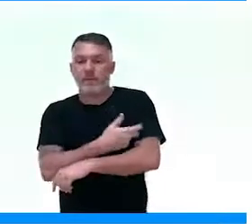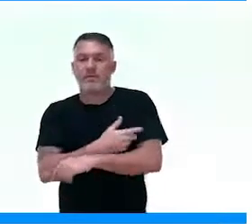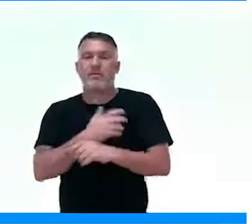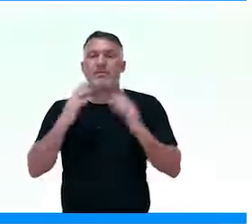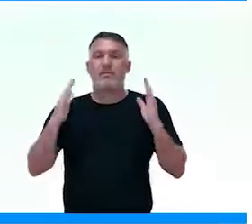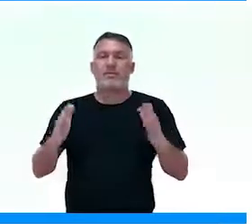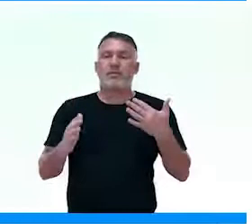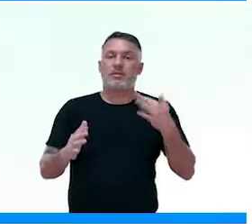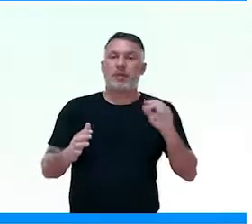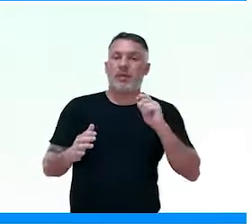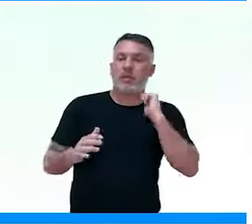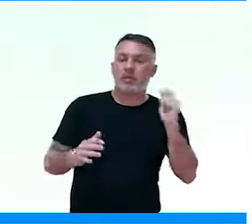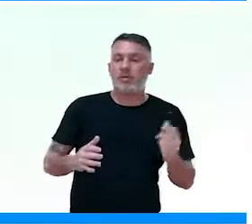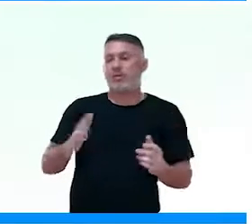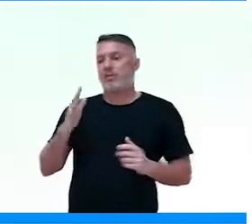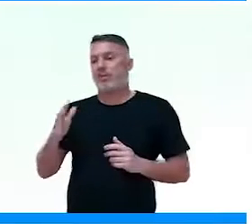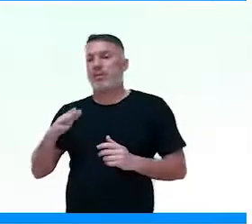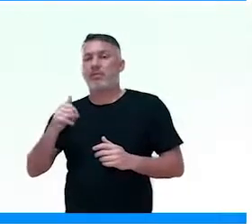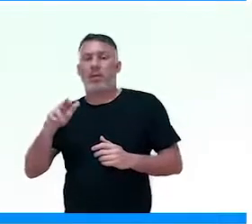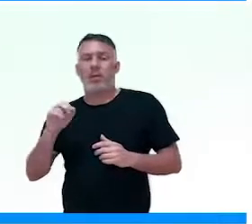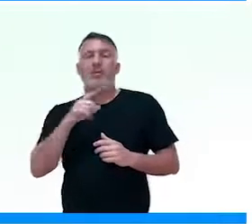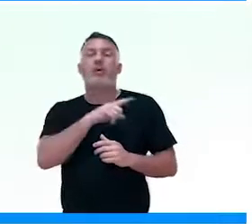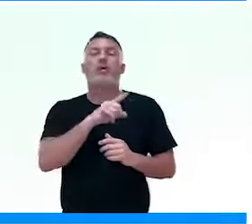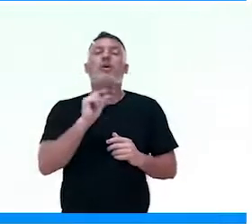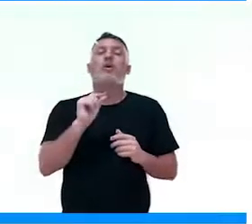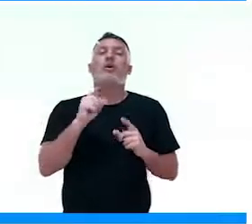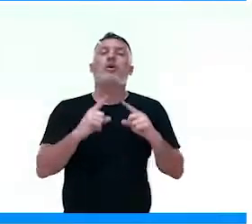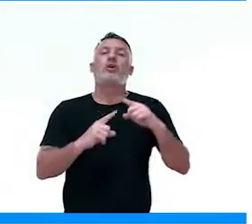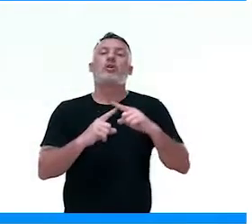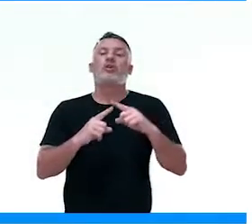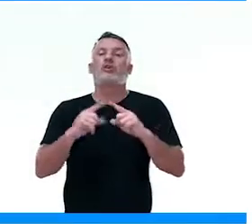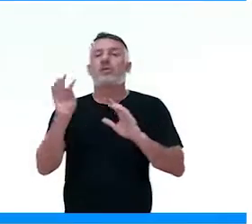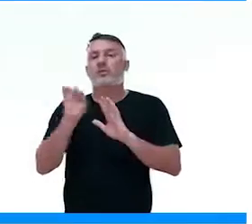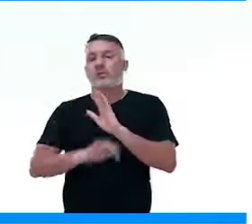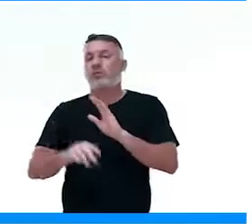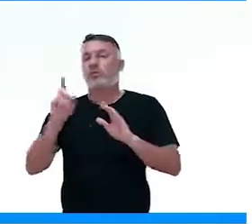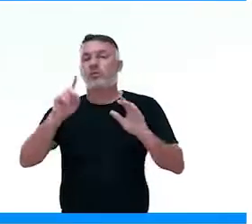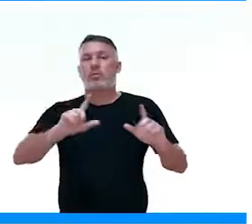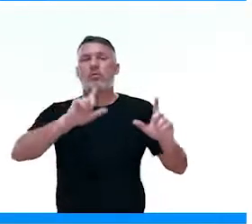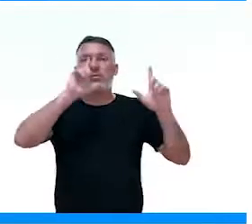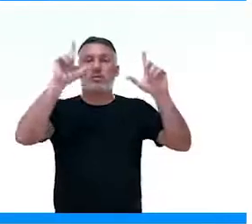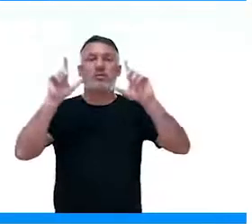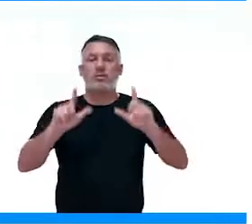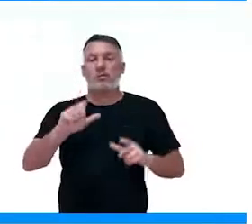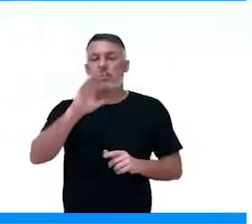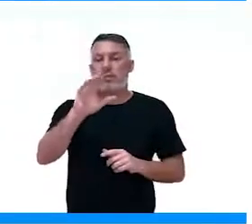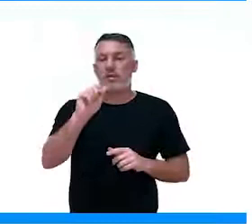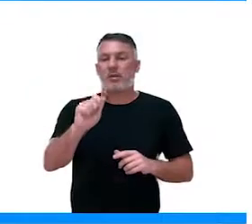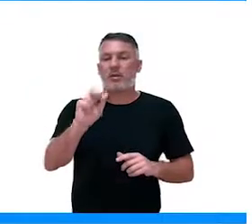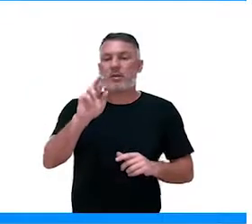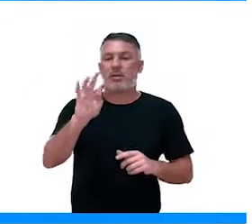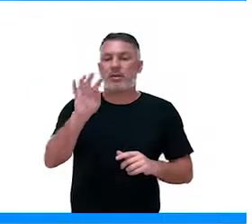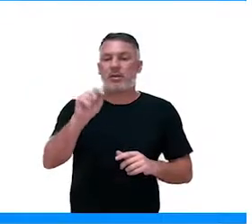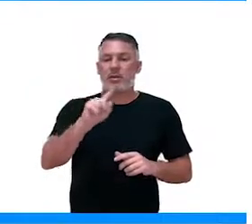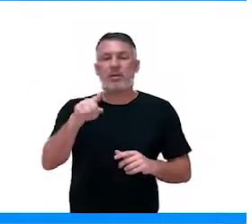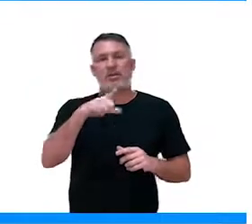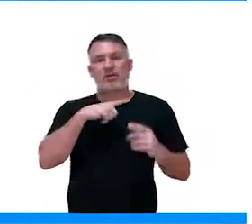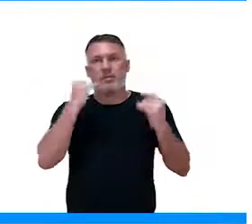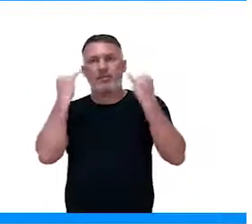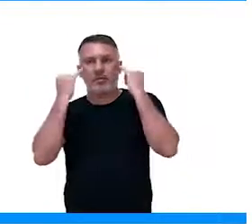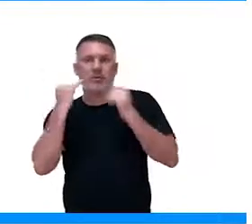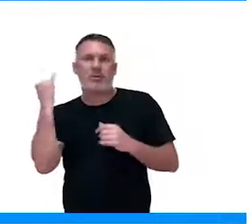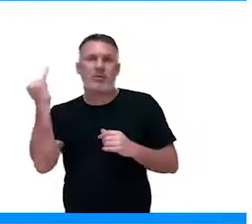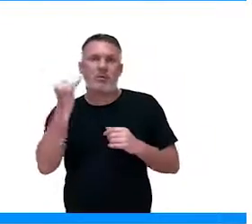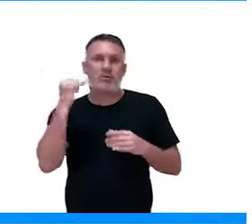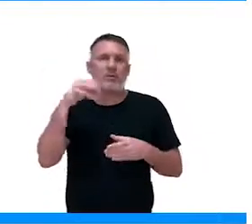10 de abril a 31 de maio. Aqui a gente tem um gênero textual, que é um cartaz. Nesse cartaz a gente tem algumas informações que são